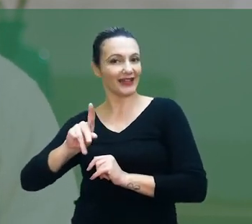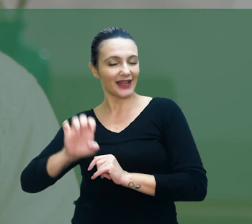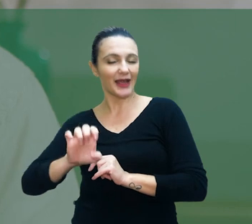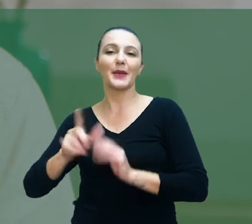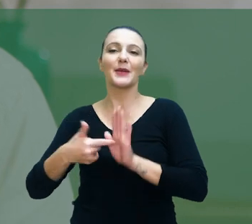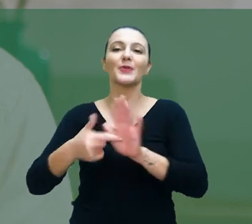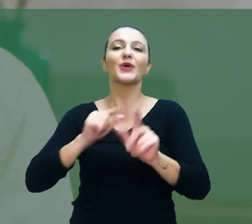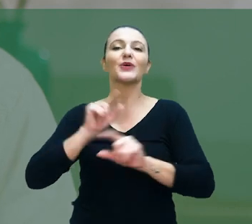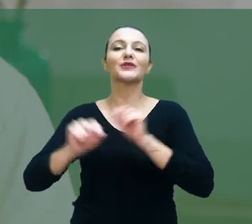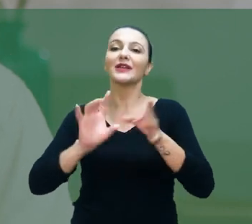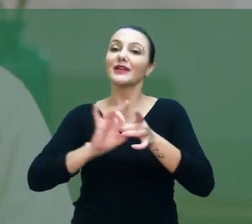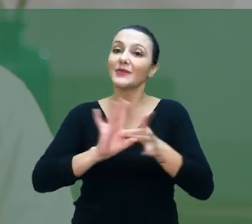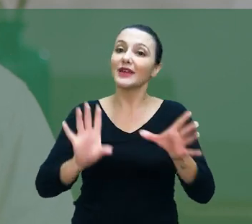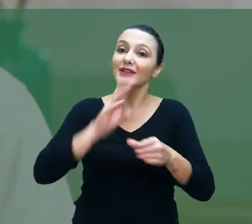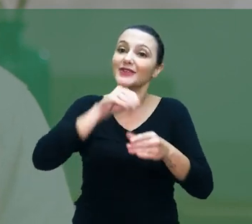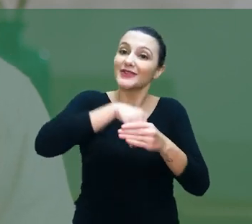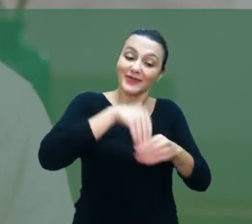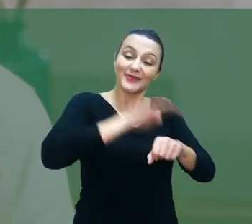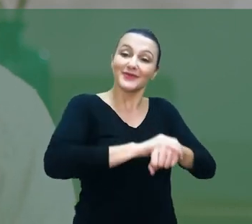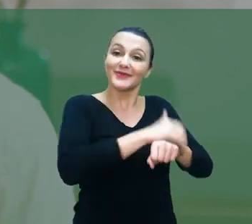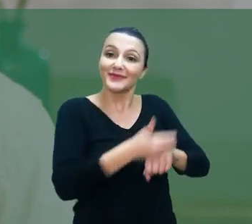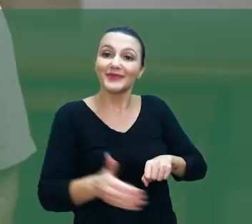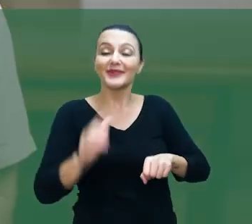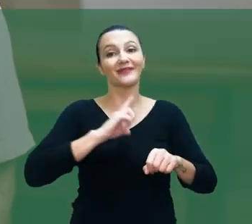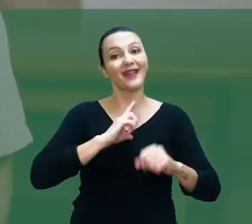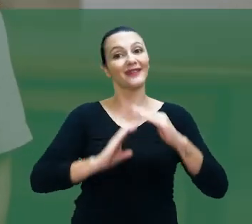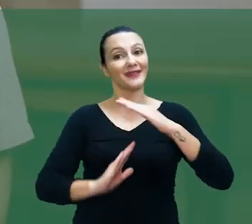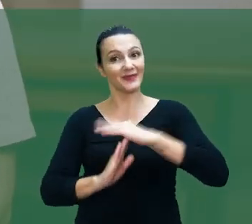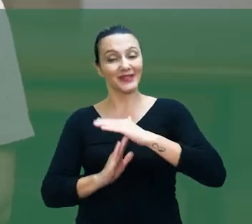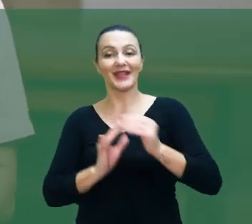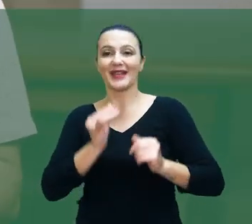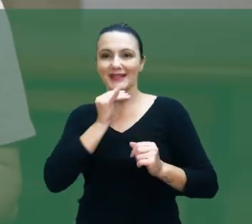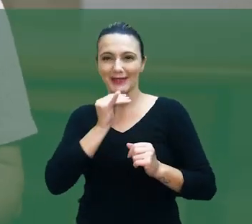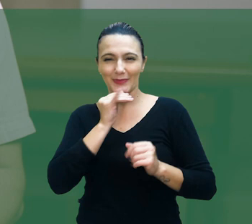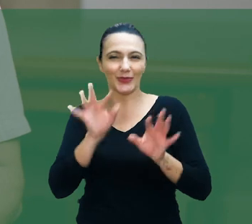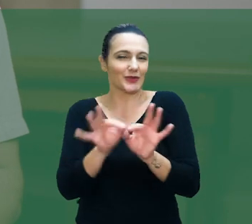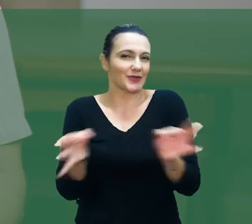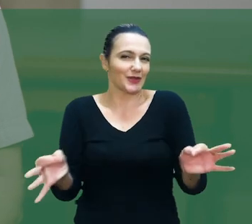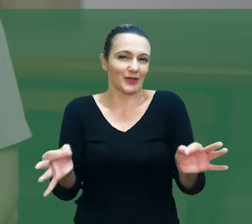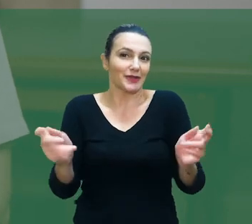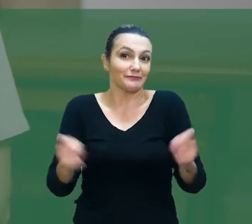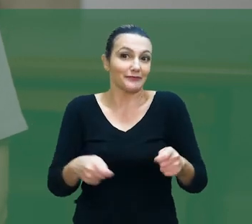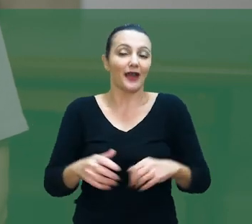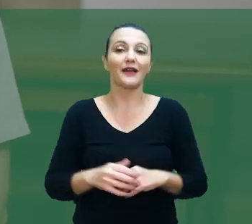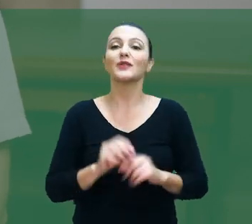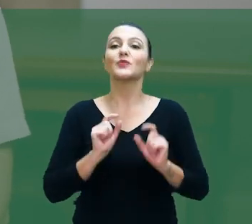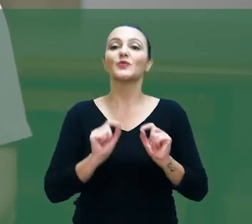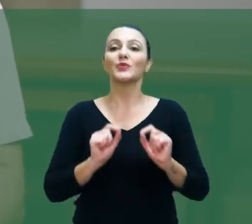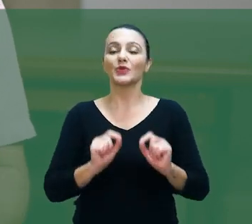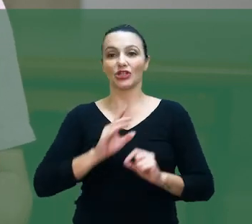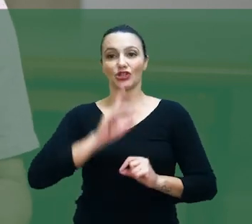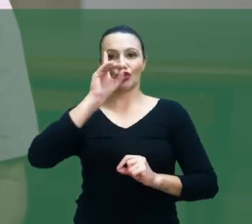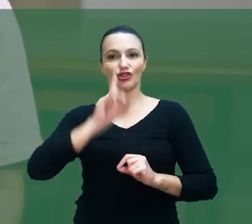regra, que liberdades dentro de democracias tenham limites. Então, um exemplo que eu acho que é muito simples, muito palpável, é esse exemplo